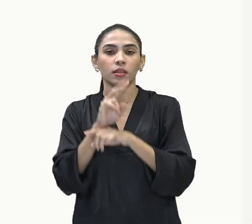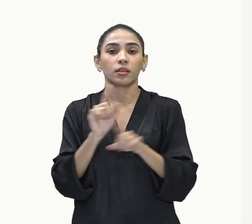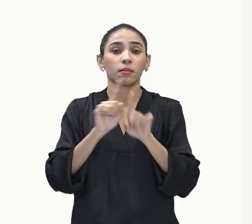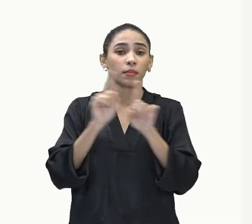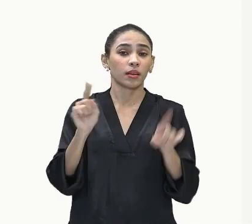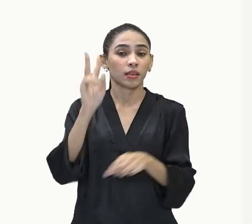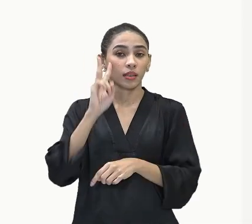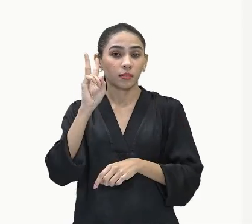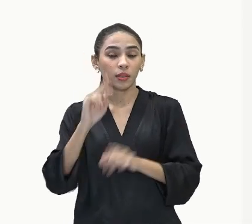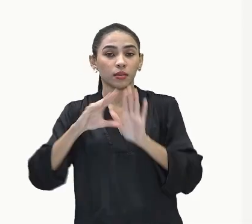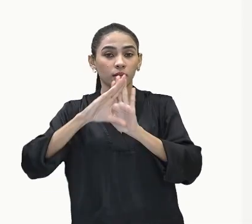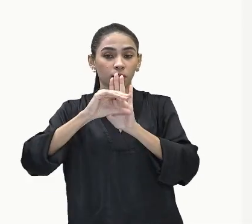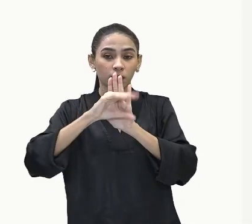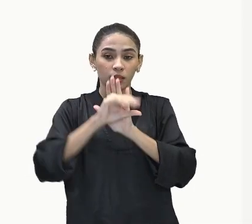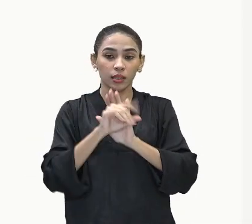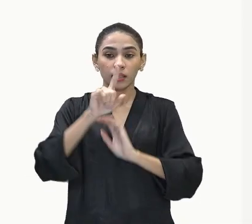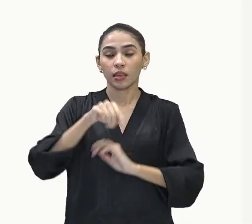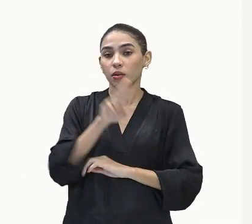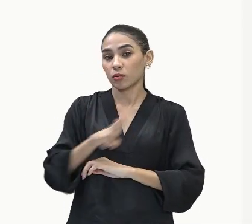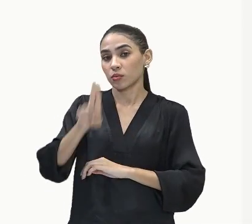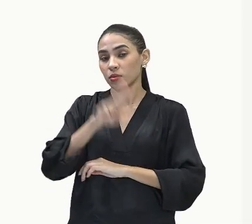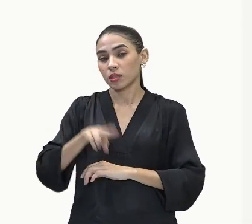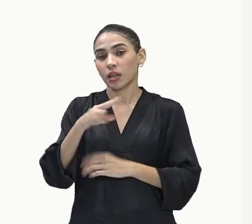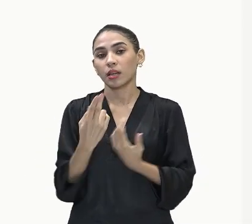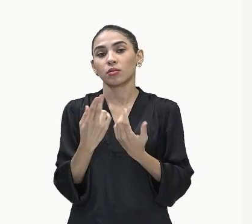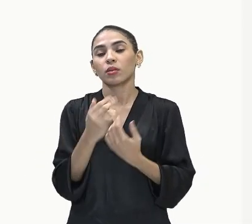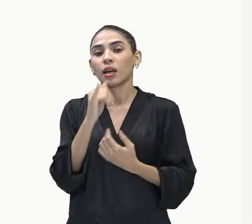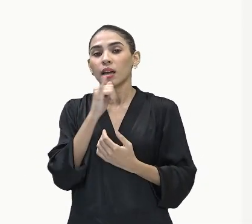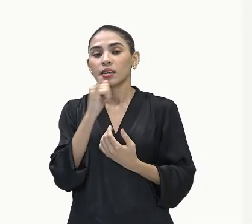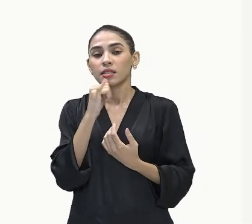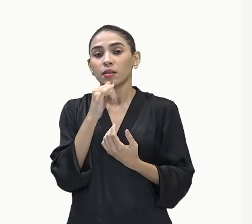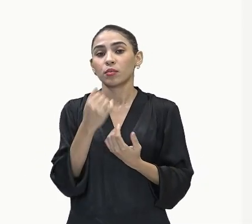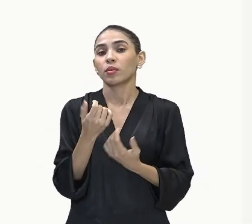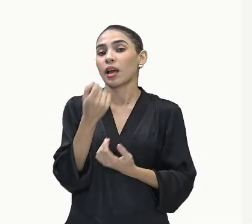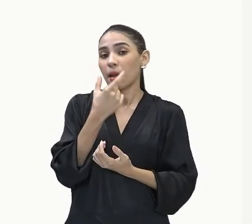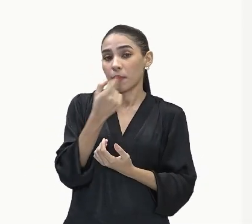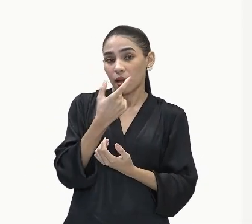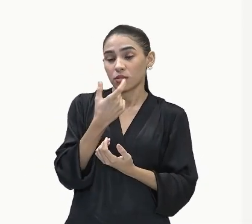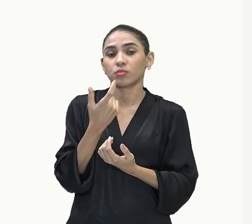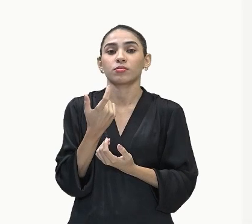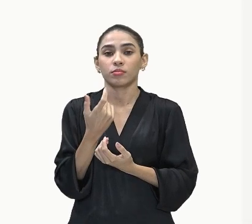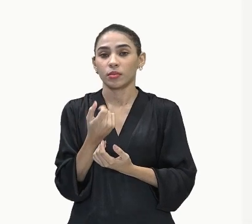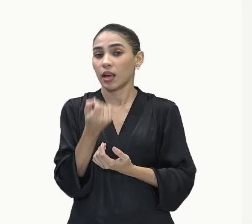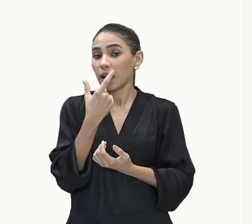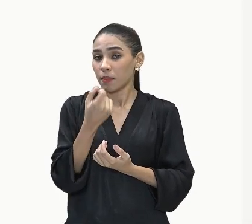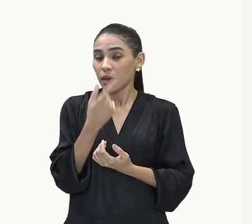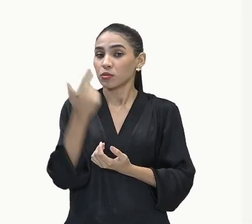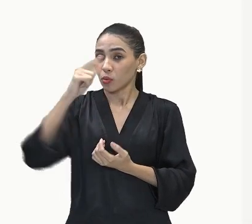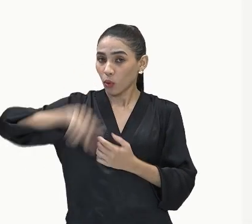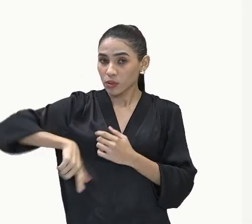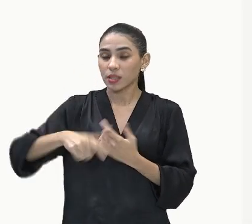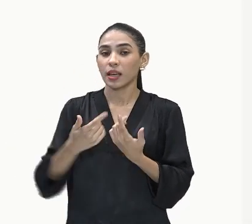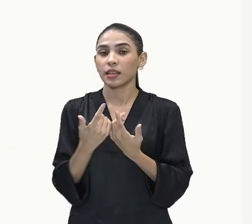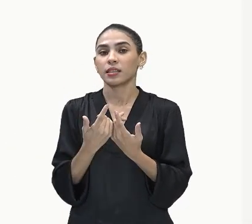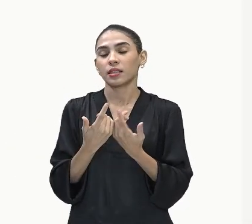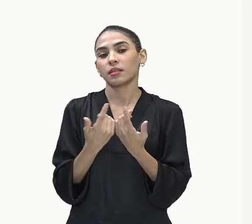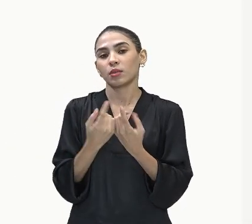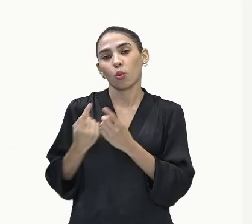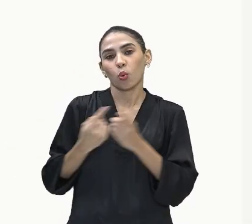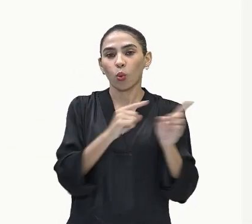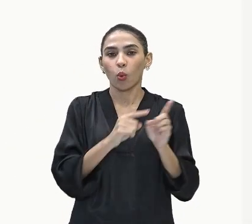das bactérias é utilizado o tratamento através de antibióticos né o antibiótico ele consegue agir contra